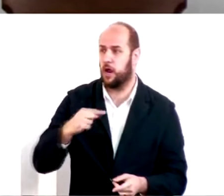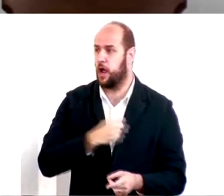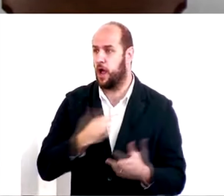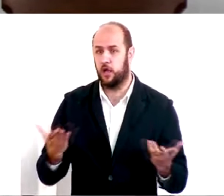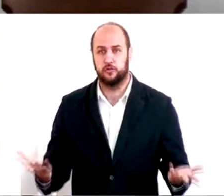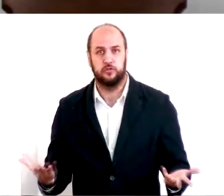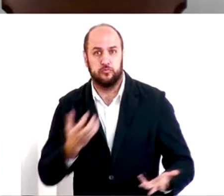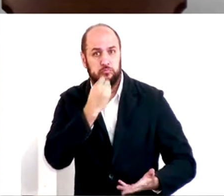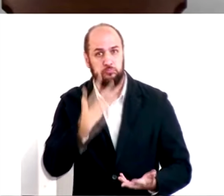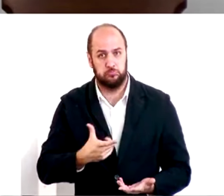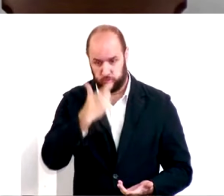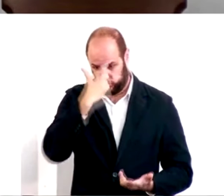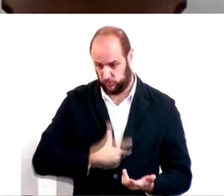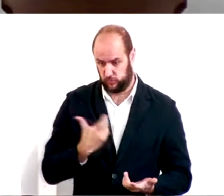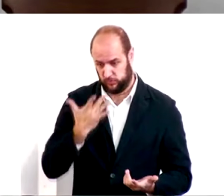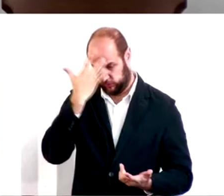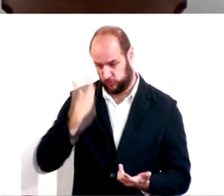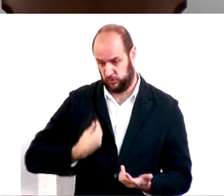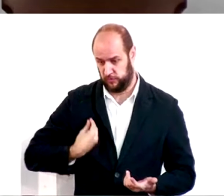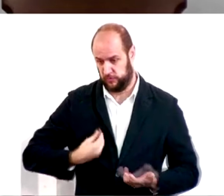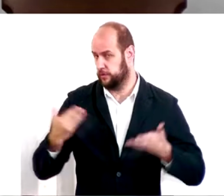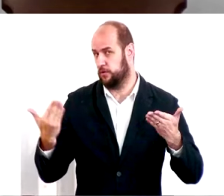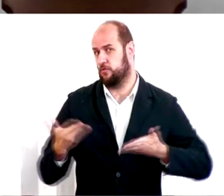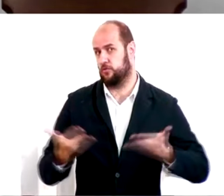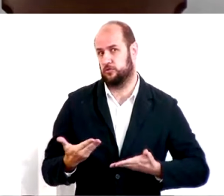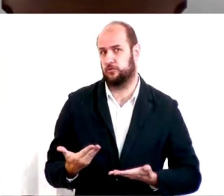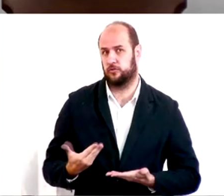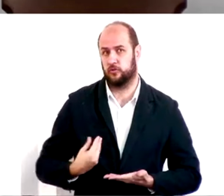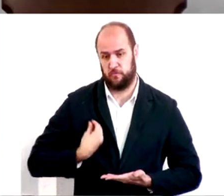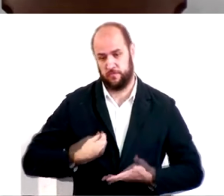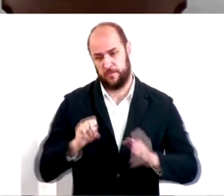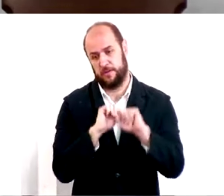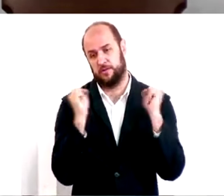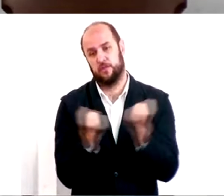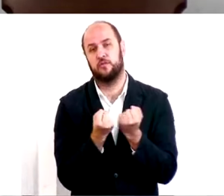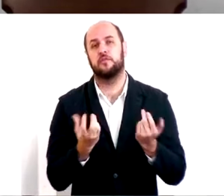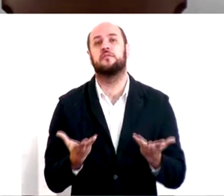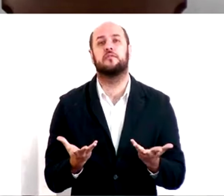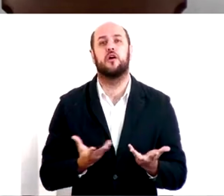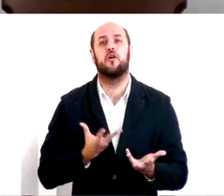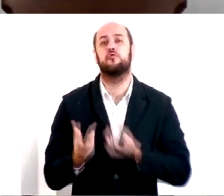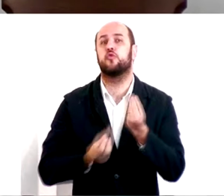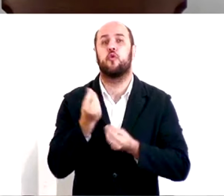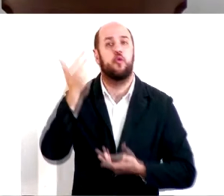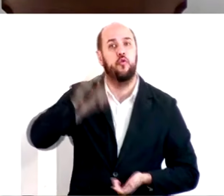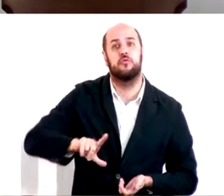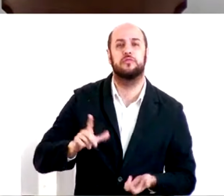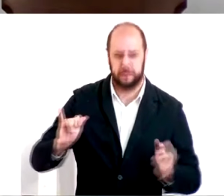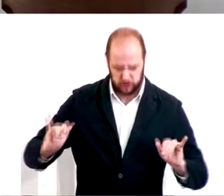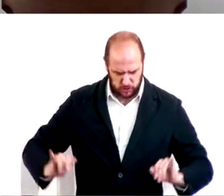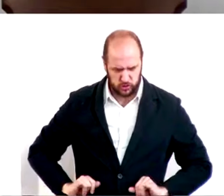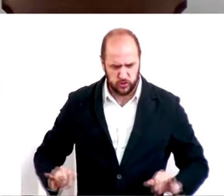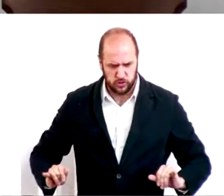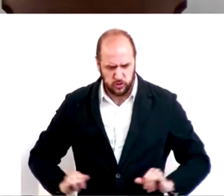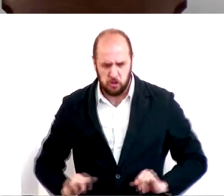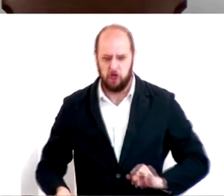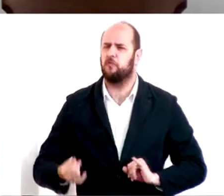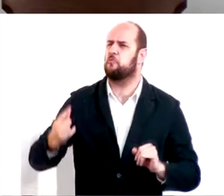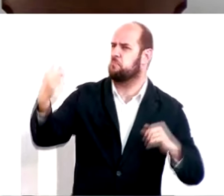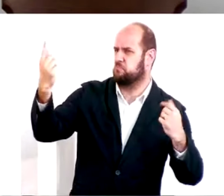somos bons cidadãos nos dias atuais? Por que é que nós conseguimos sofrer com desmandos